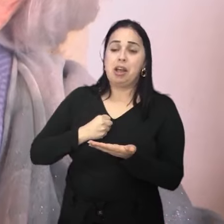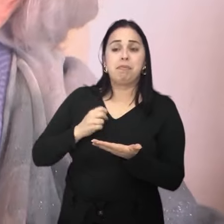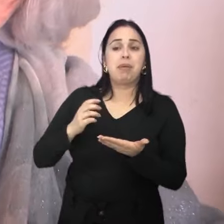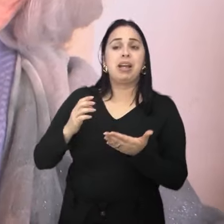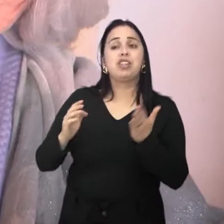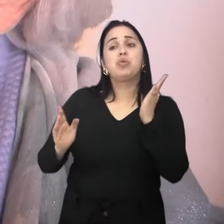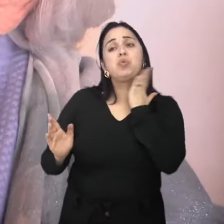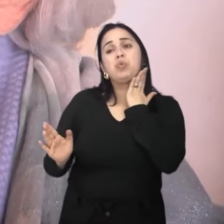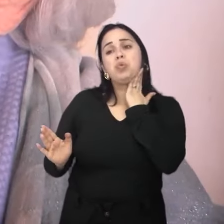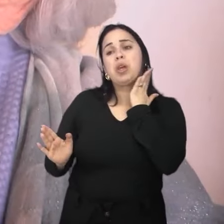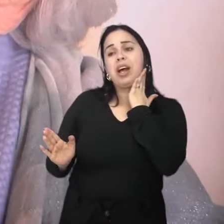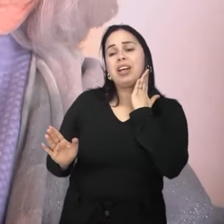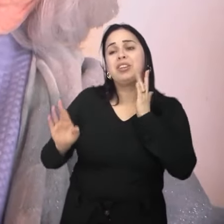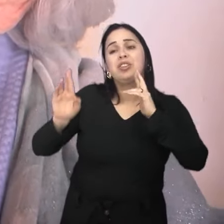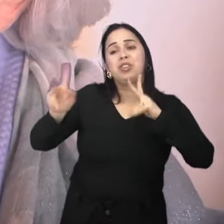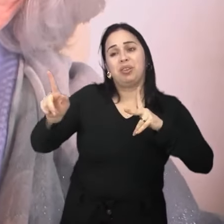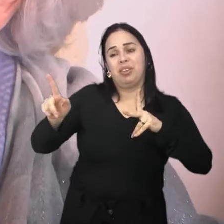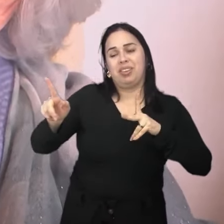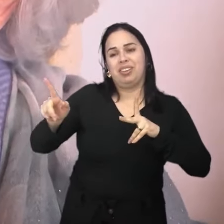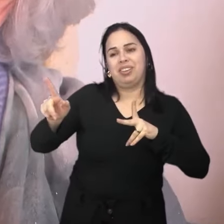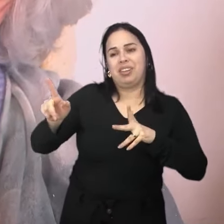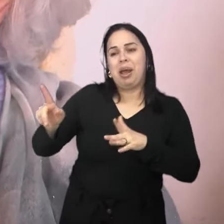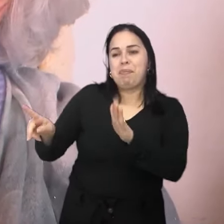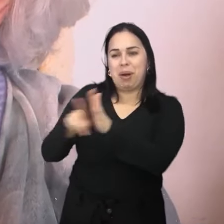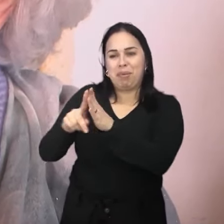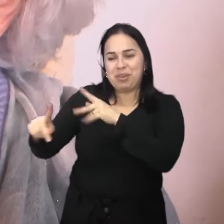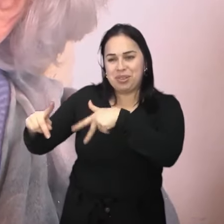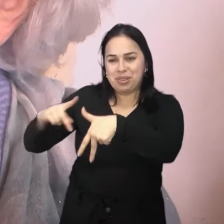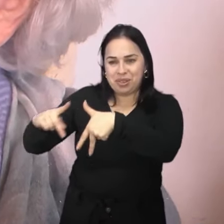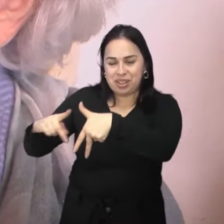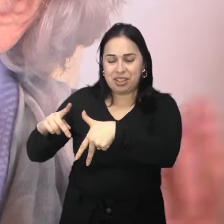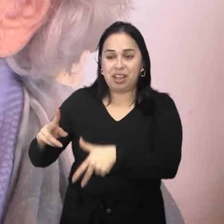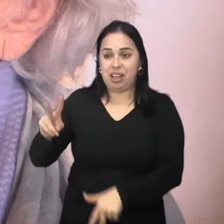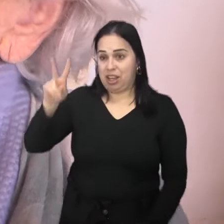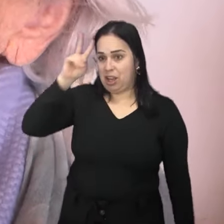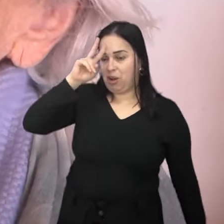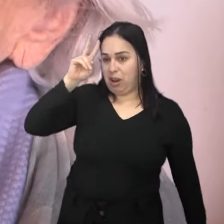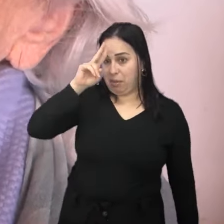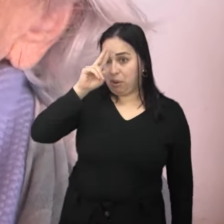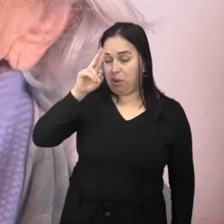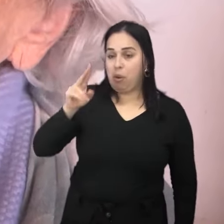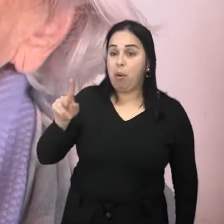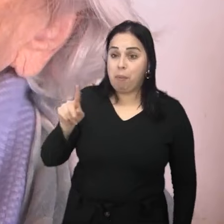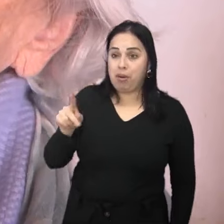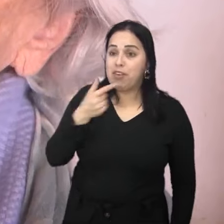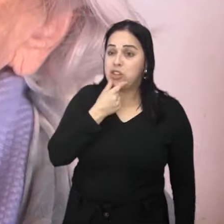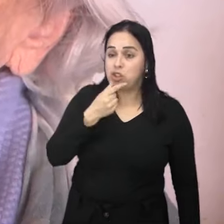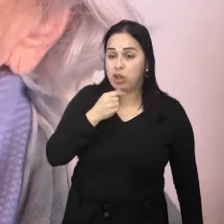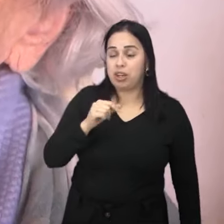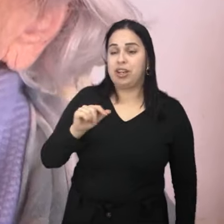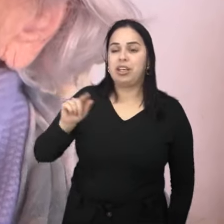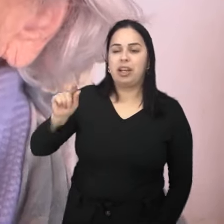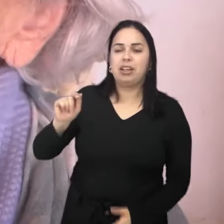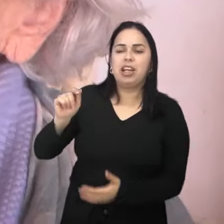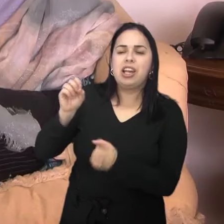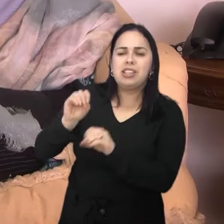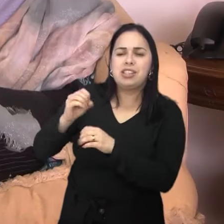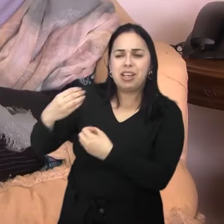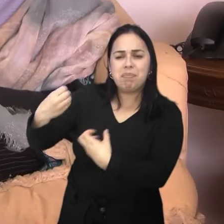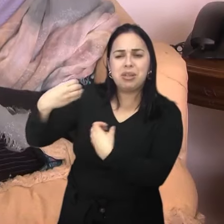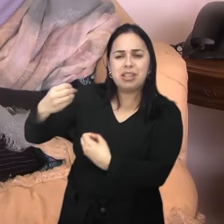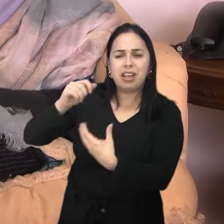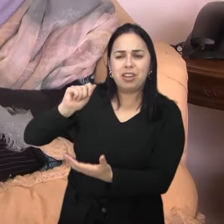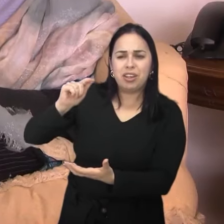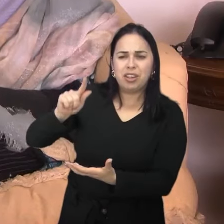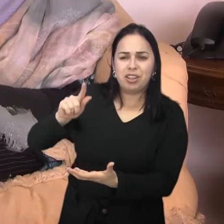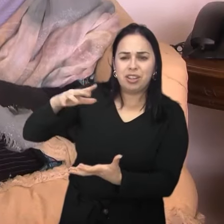modo do joseense falar, né? Eu me lembro do professor Jorginho, que era professor de geografia,